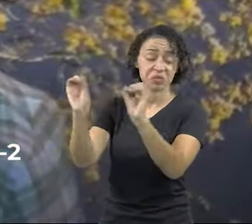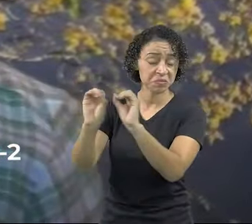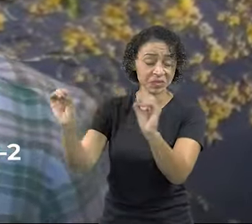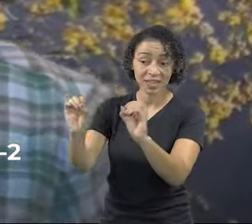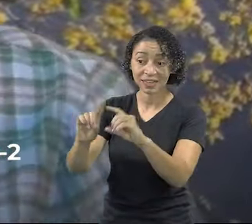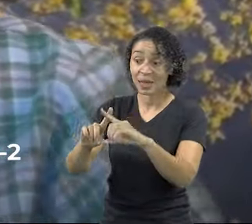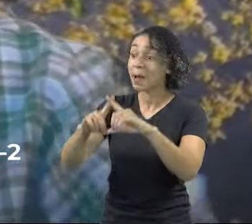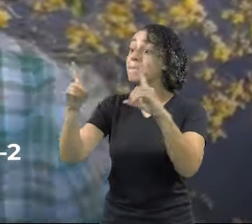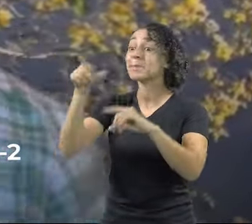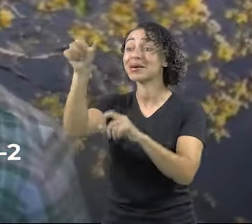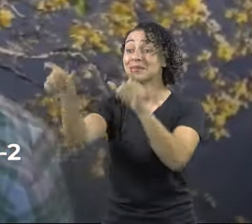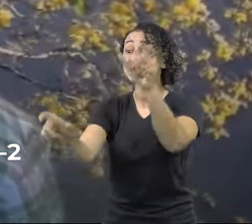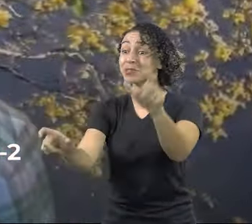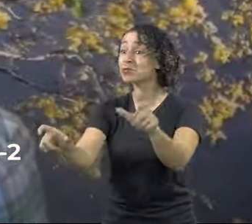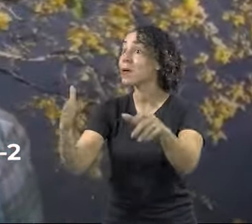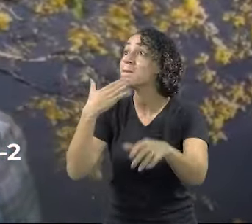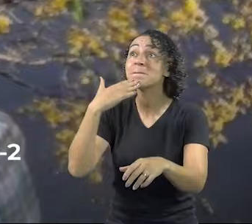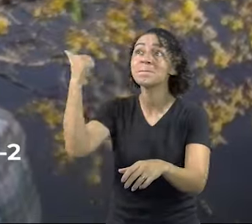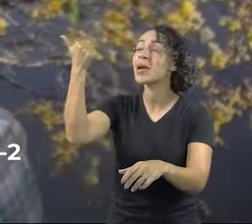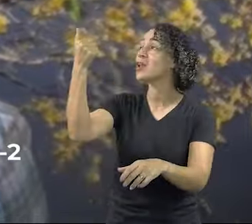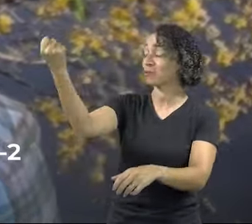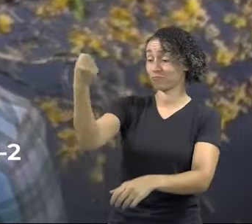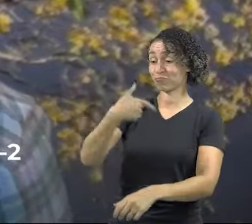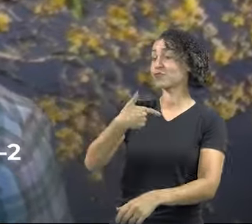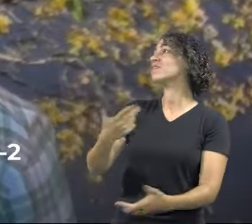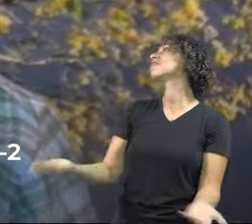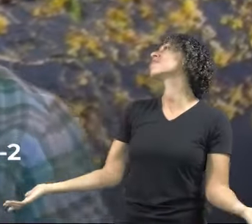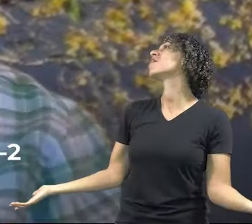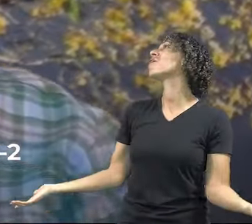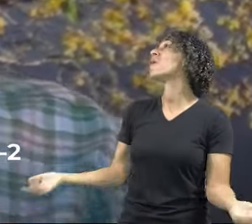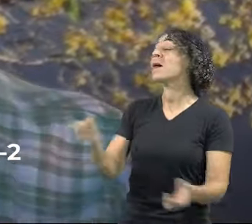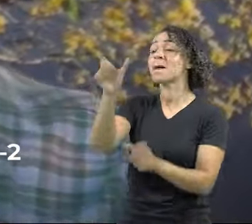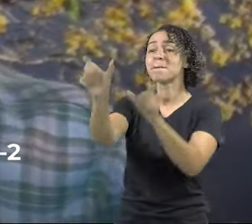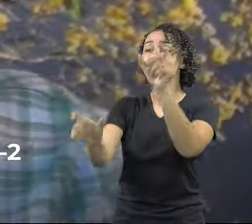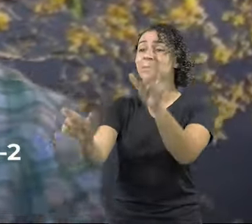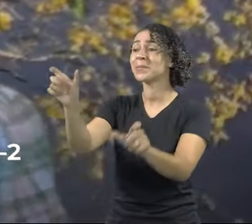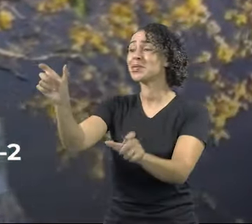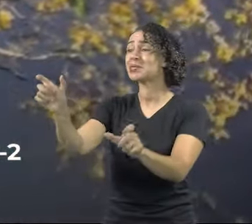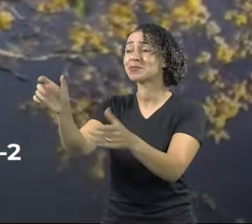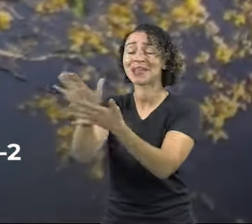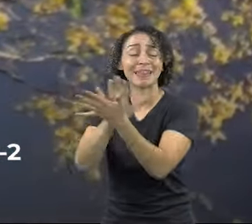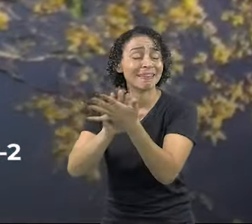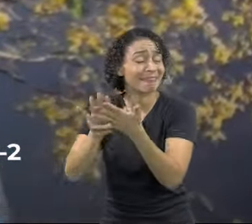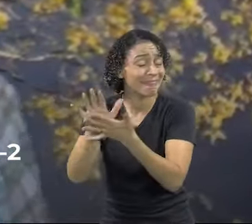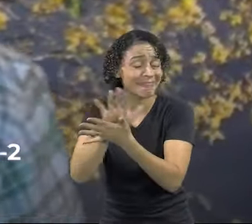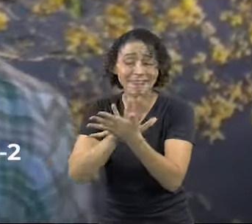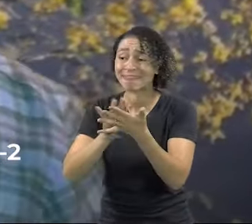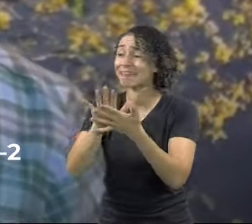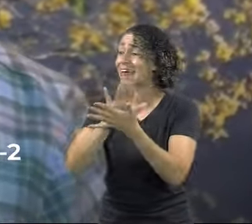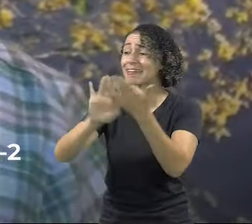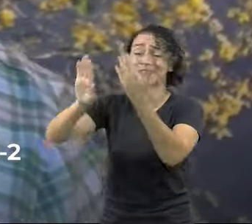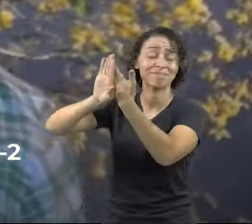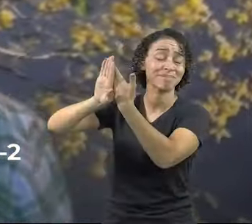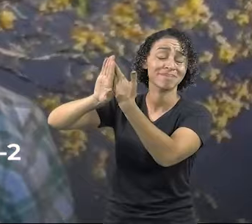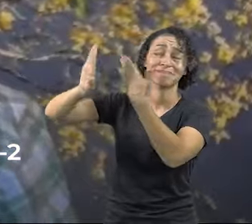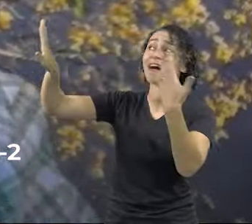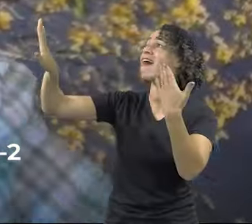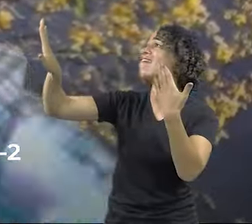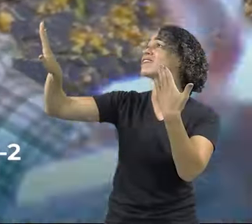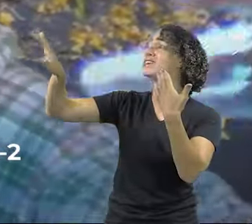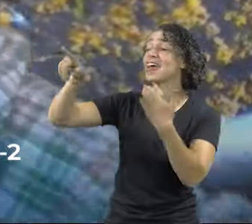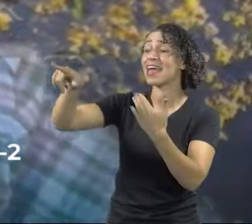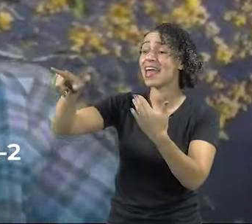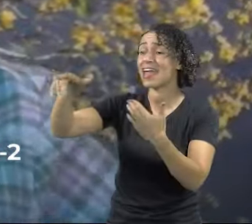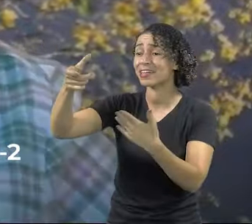vivem aparentemente melhores do que eu pessoas que não têm nada de Deus que são realmente chegam a